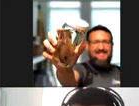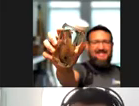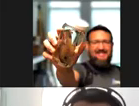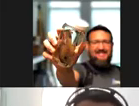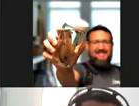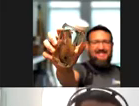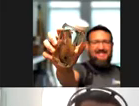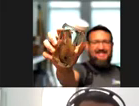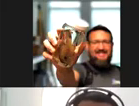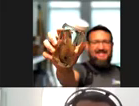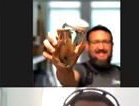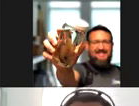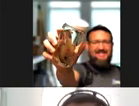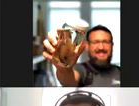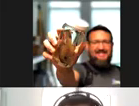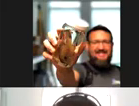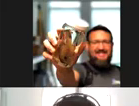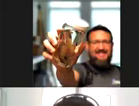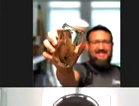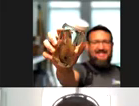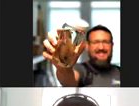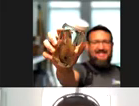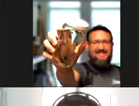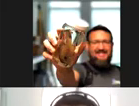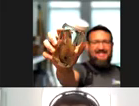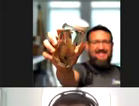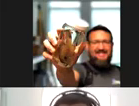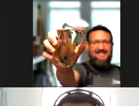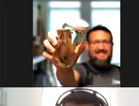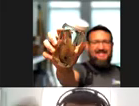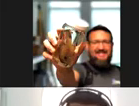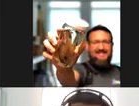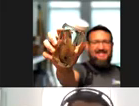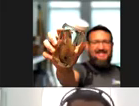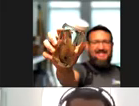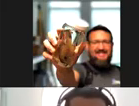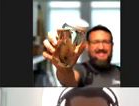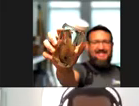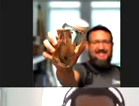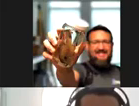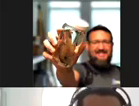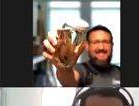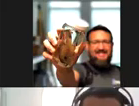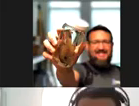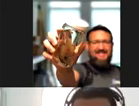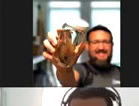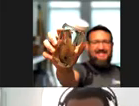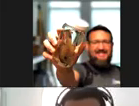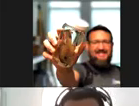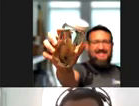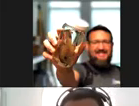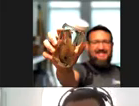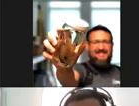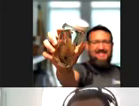antrópicas. E o que a gente fez foi um sistema parecido com o que o MacArthur fez lá em 57, né? A gente testou os